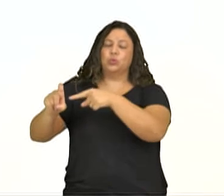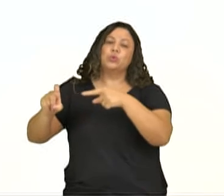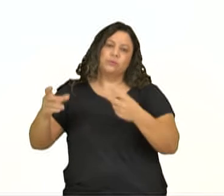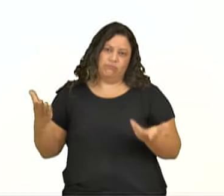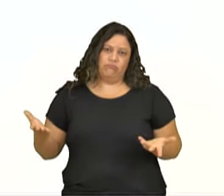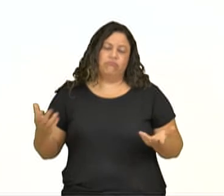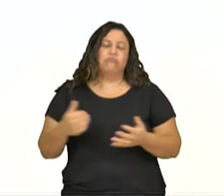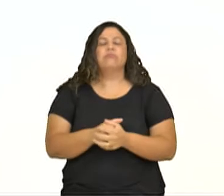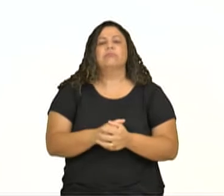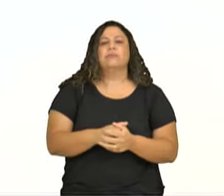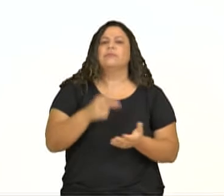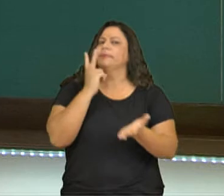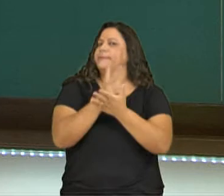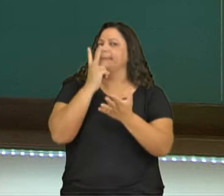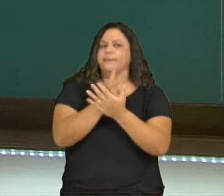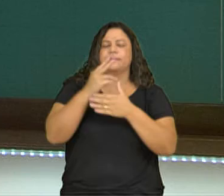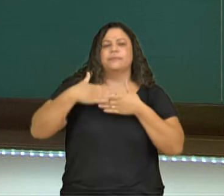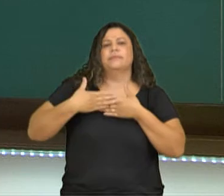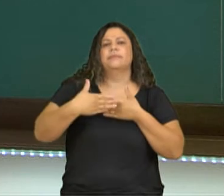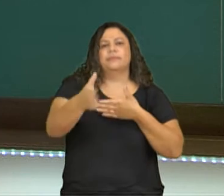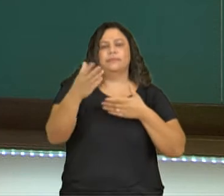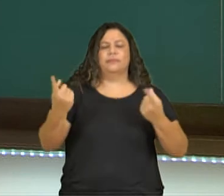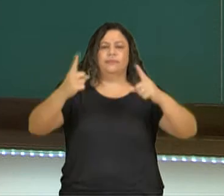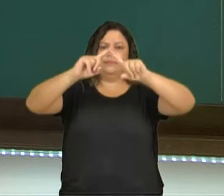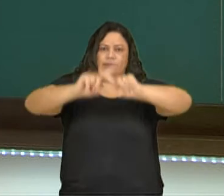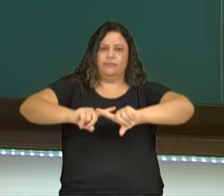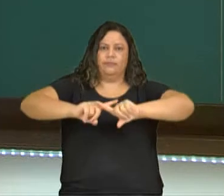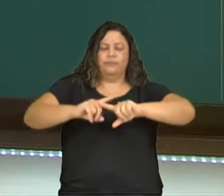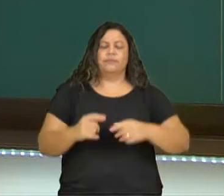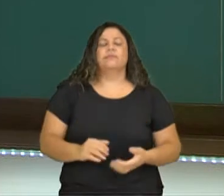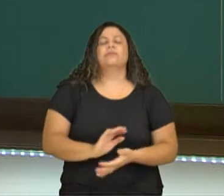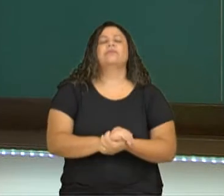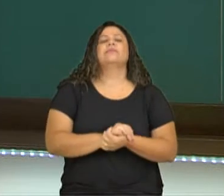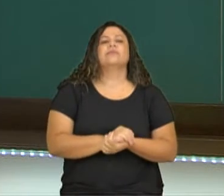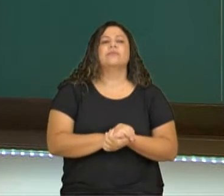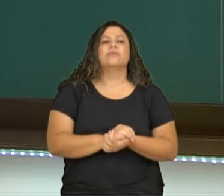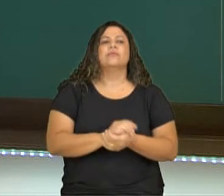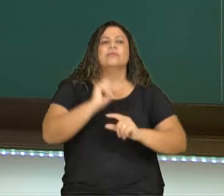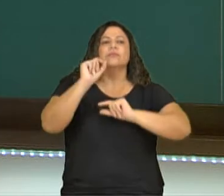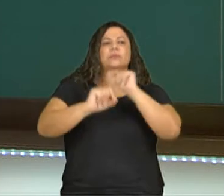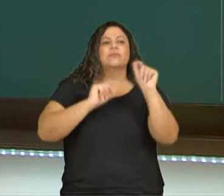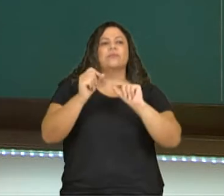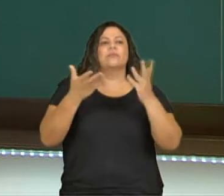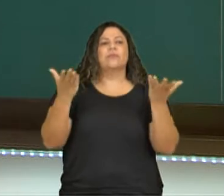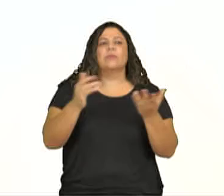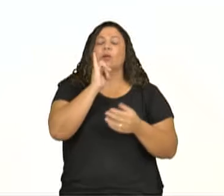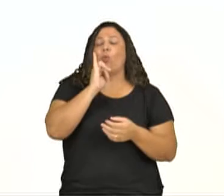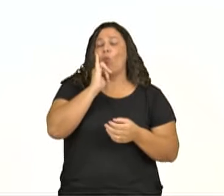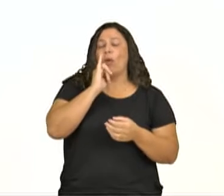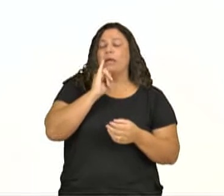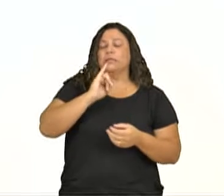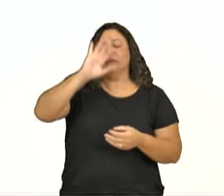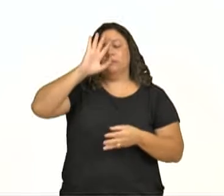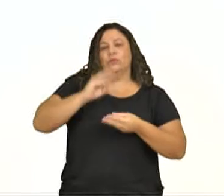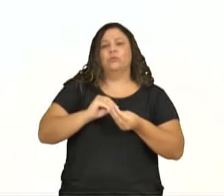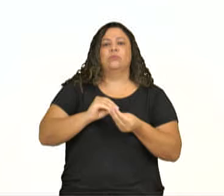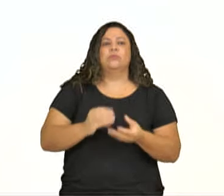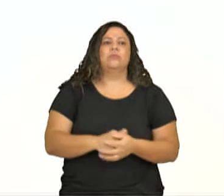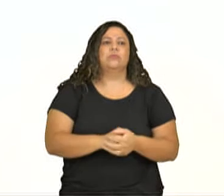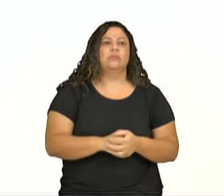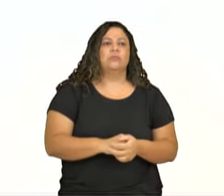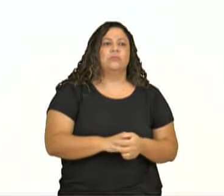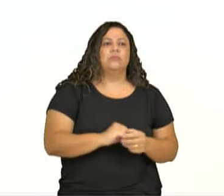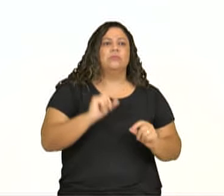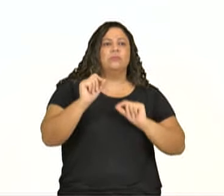tá certo? Sempre a partir de uma regra de 3. Vamos dar uma olhadinha? Aqui nós temos um exemplo resolvido. A reação a